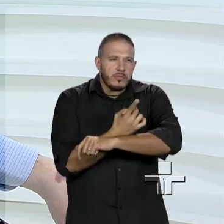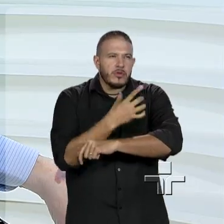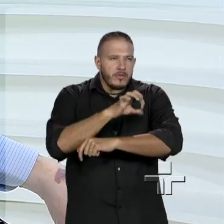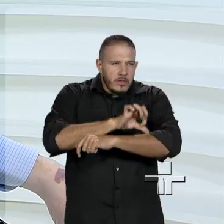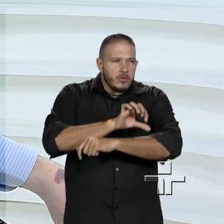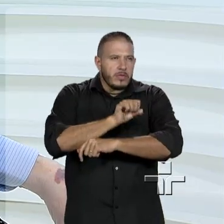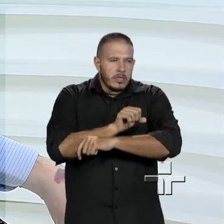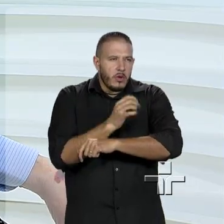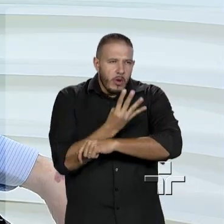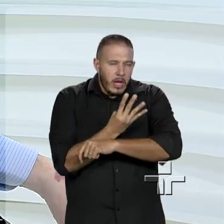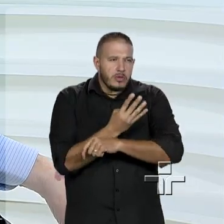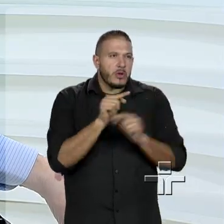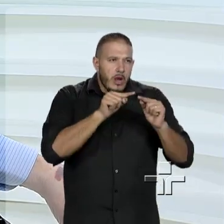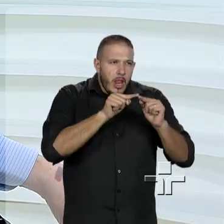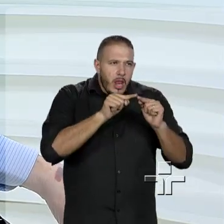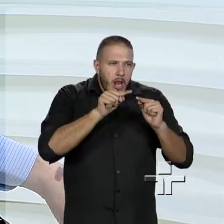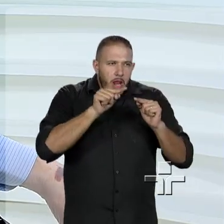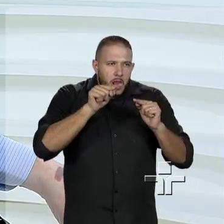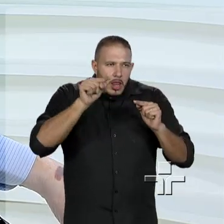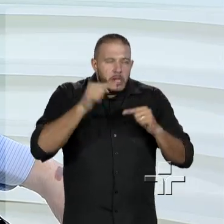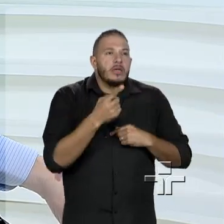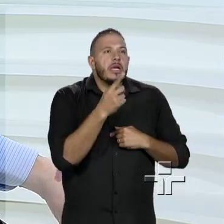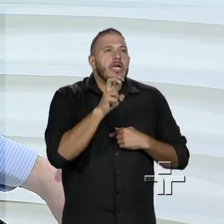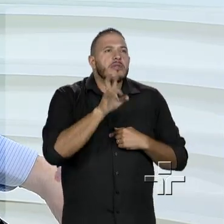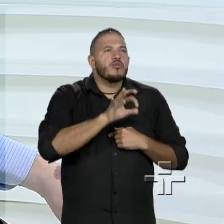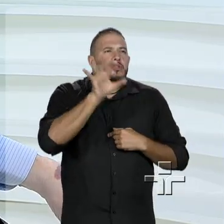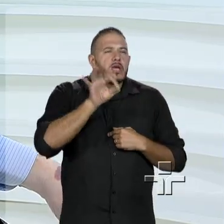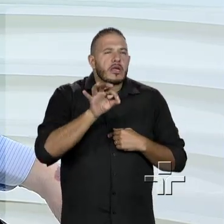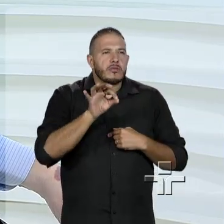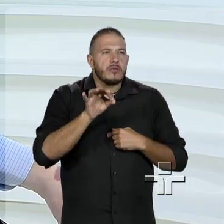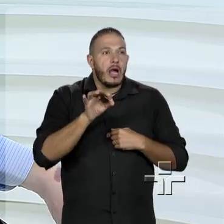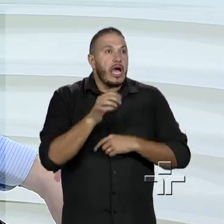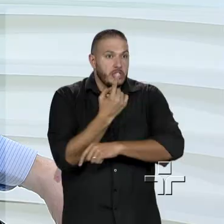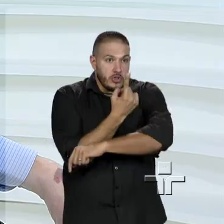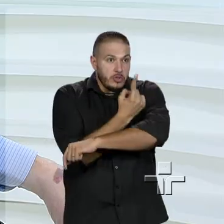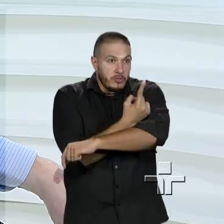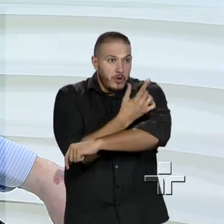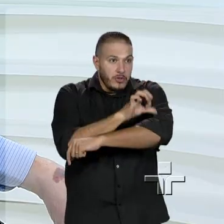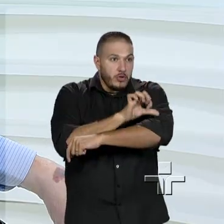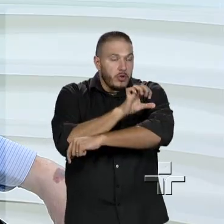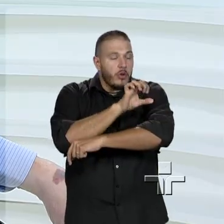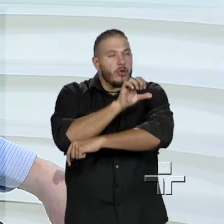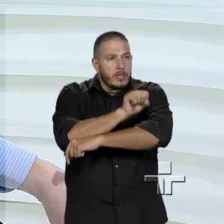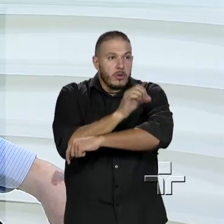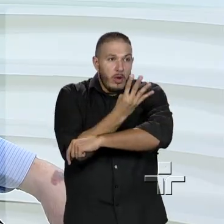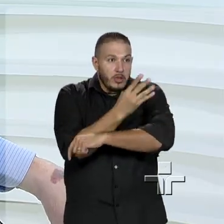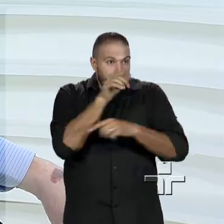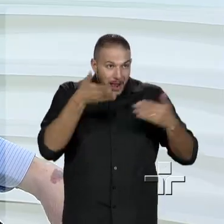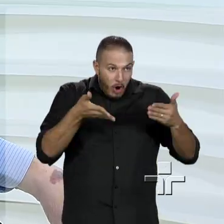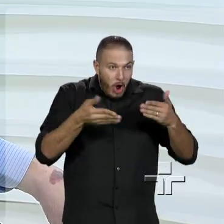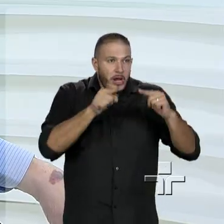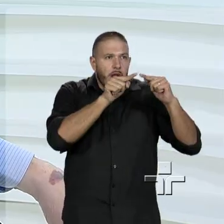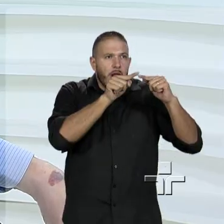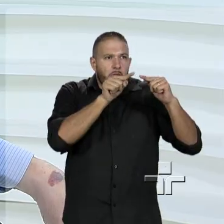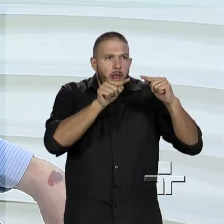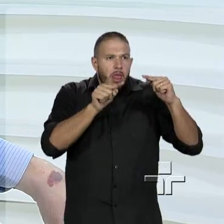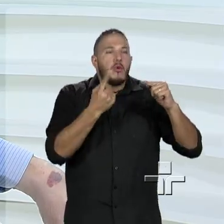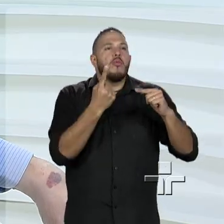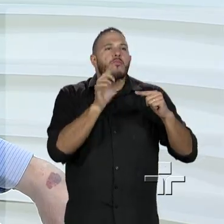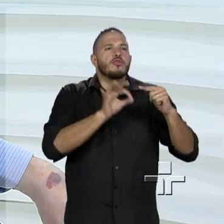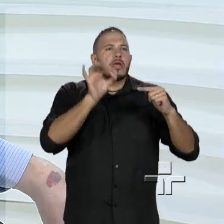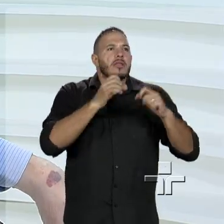ano. De 84 para cá, caíram 1% ao ano. Ou seja, você não pode ter um